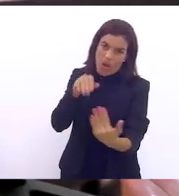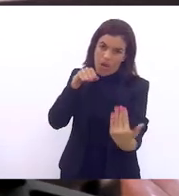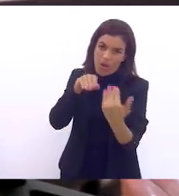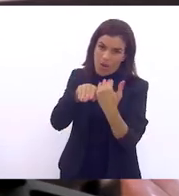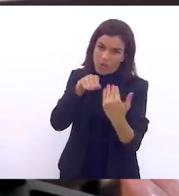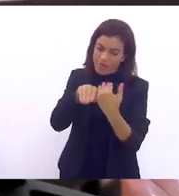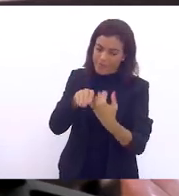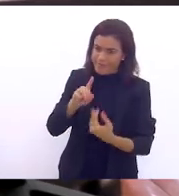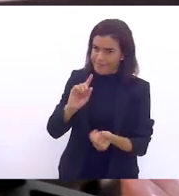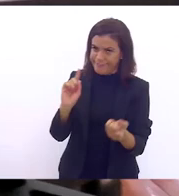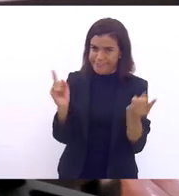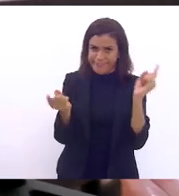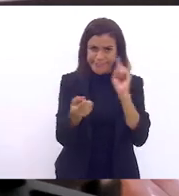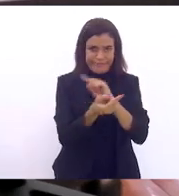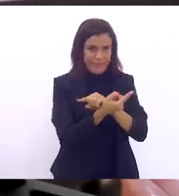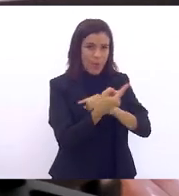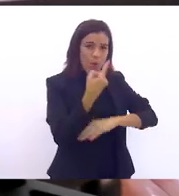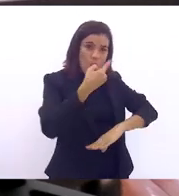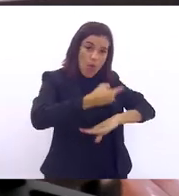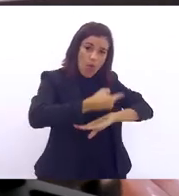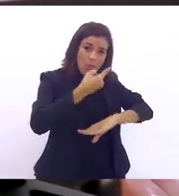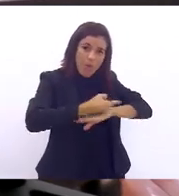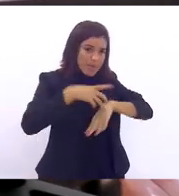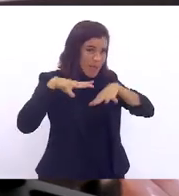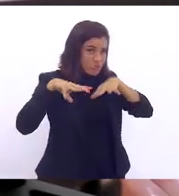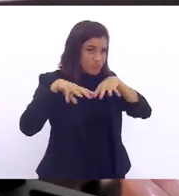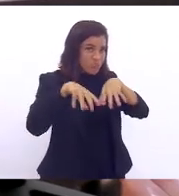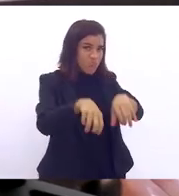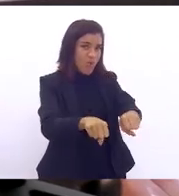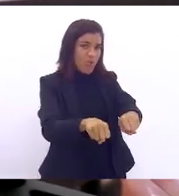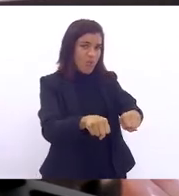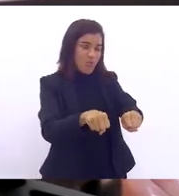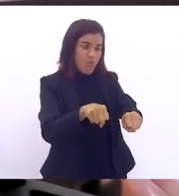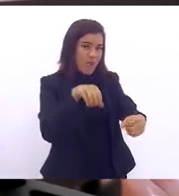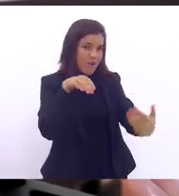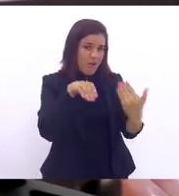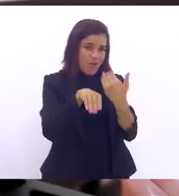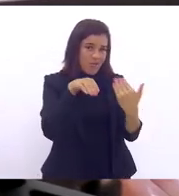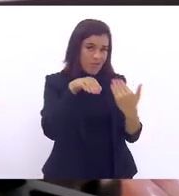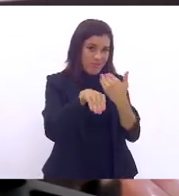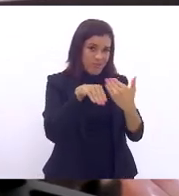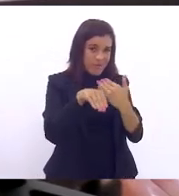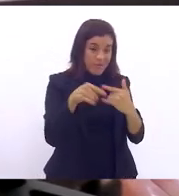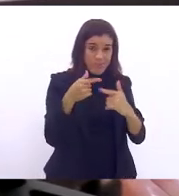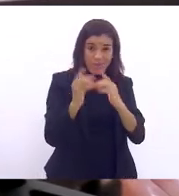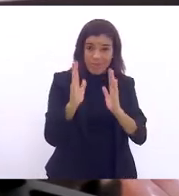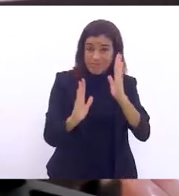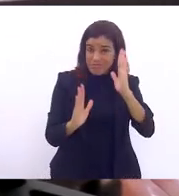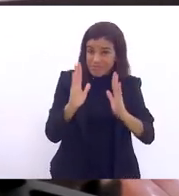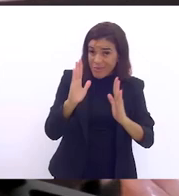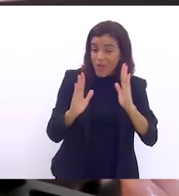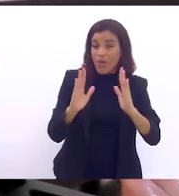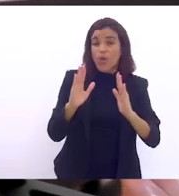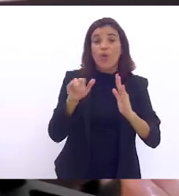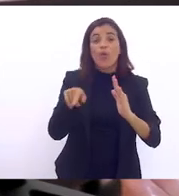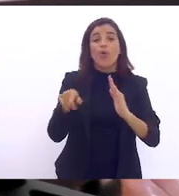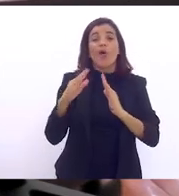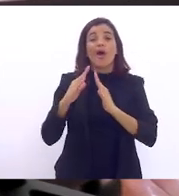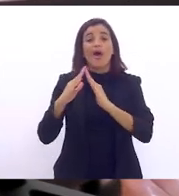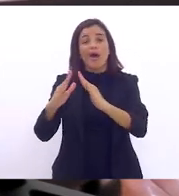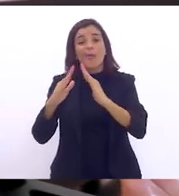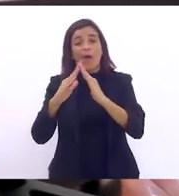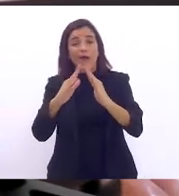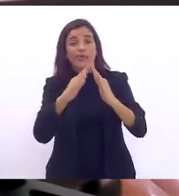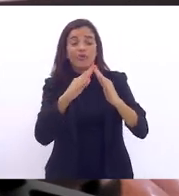né o pedágio que se apropriou eh da rodovia que até então os moradores tinham como como sua Avenida né